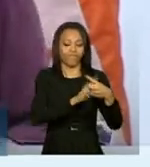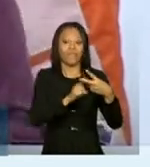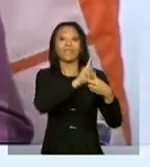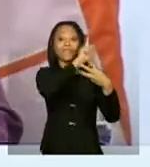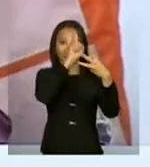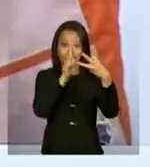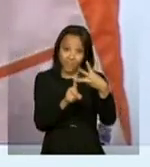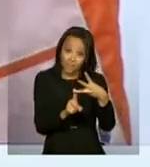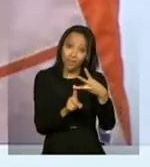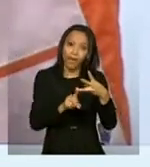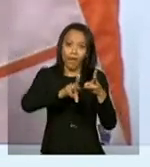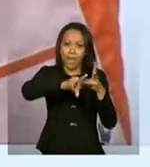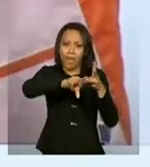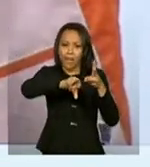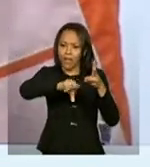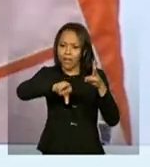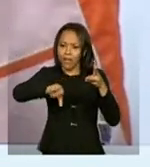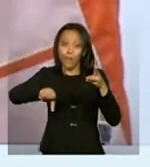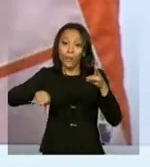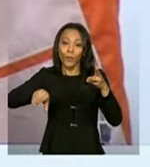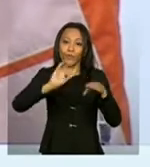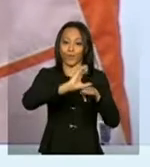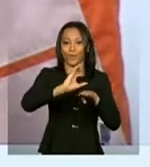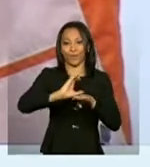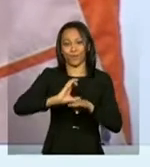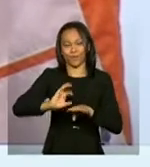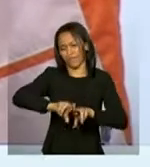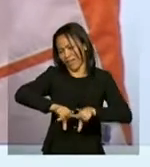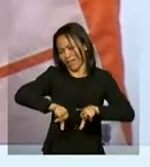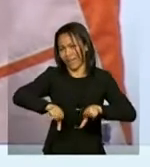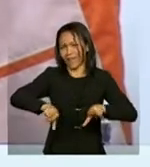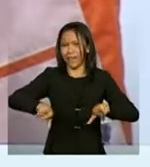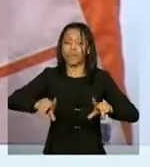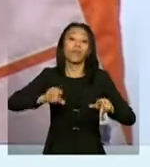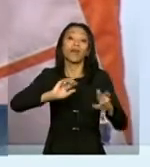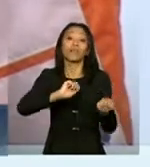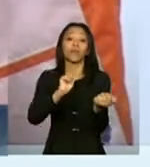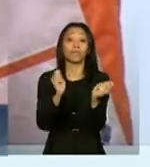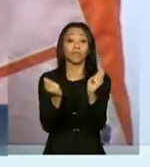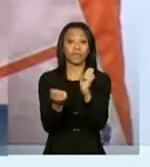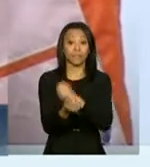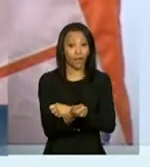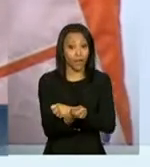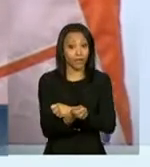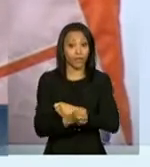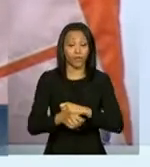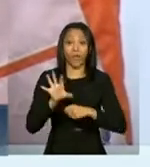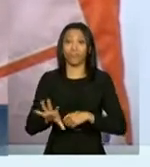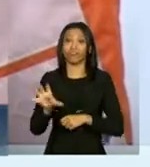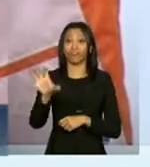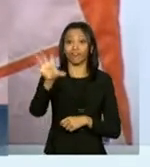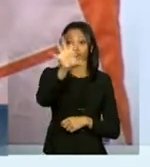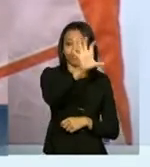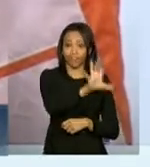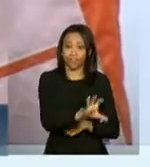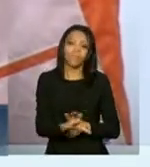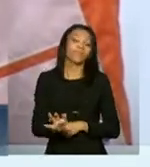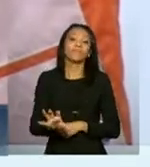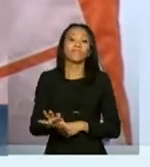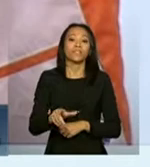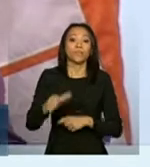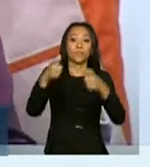a variedade dos cursos. Os cursos são adaptados às diferentes demandas